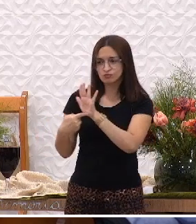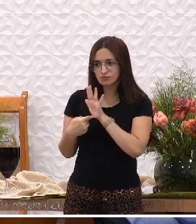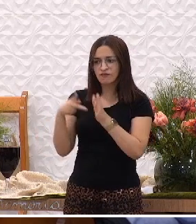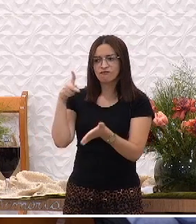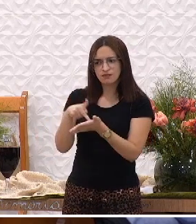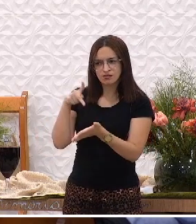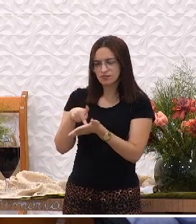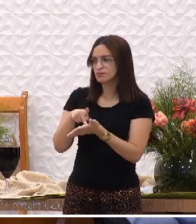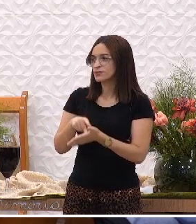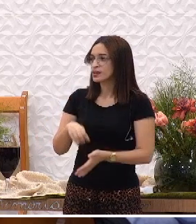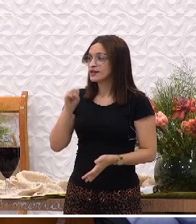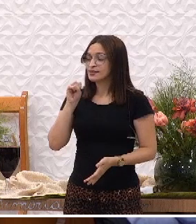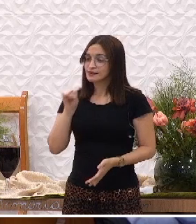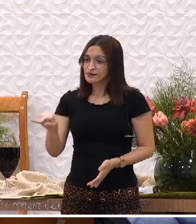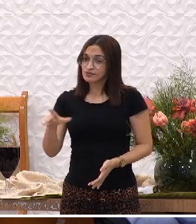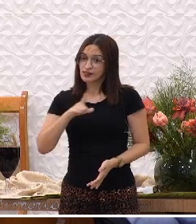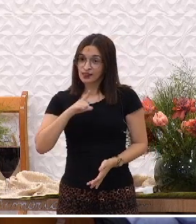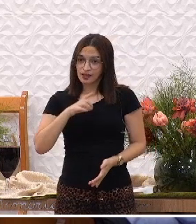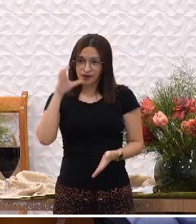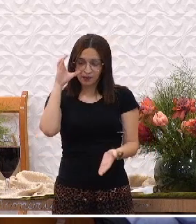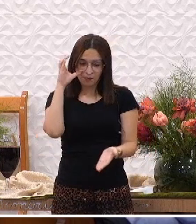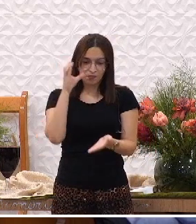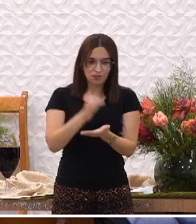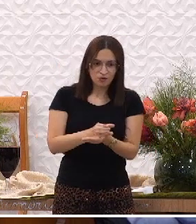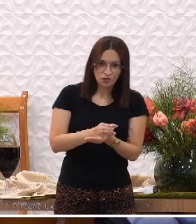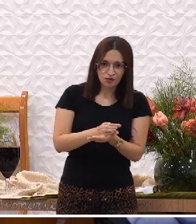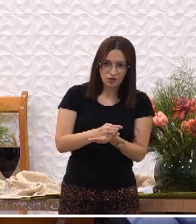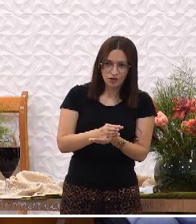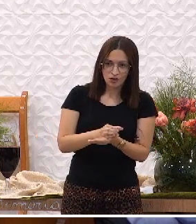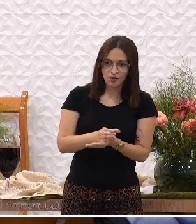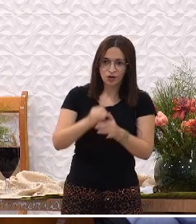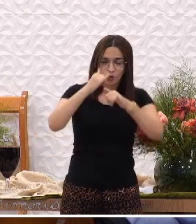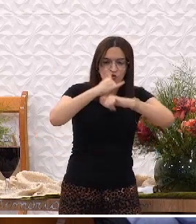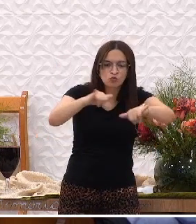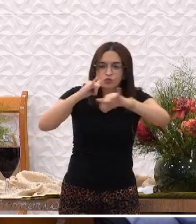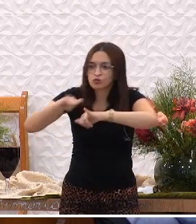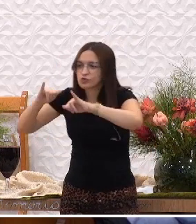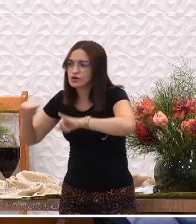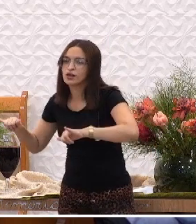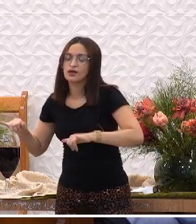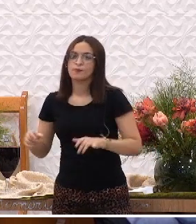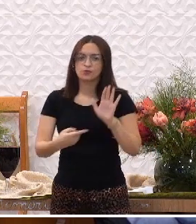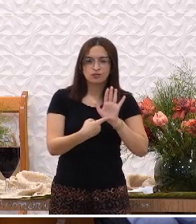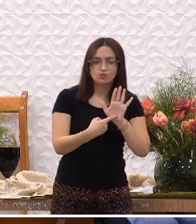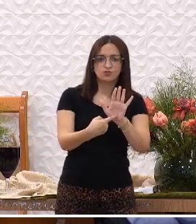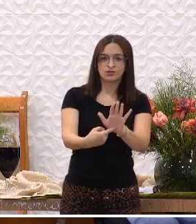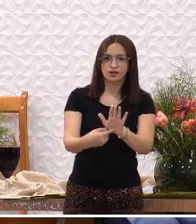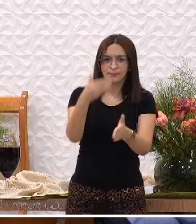quando você documenta isso, você está sendo mais transparente sobre o que você realmente acredita. Pode